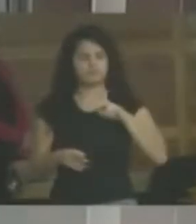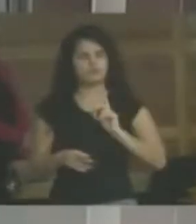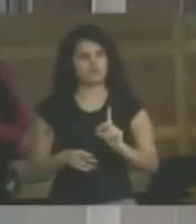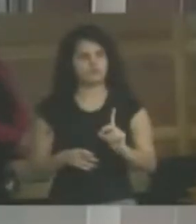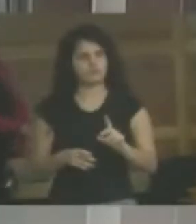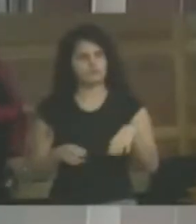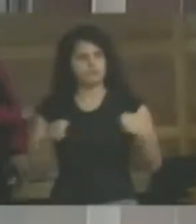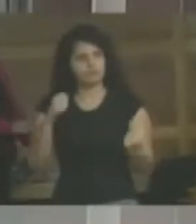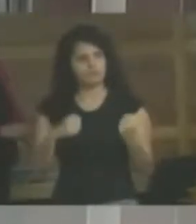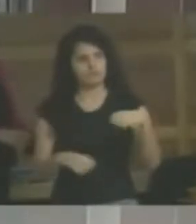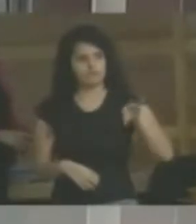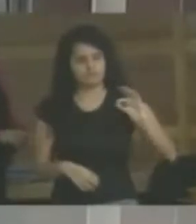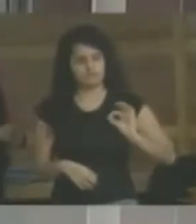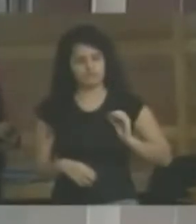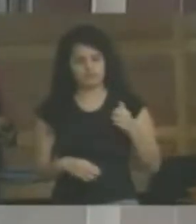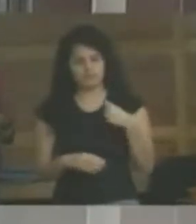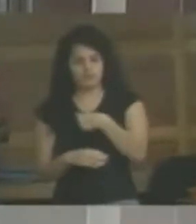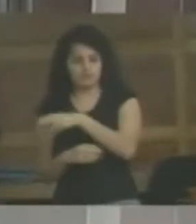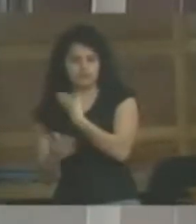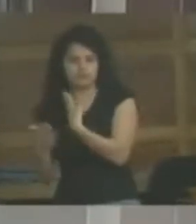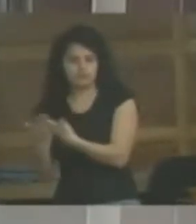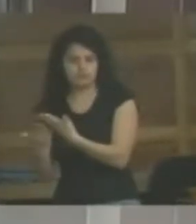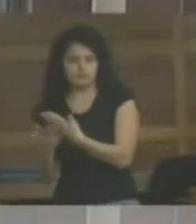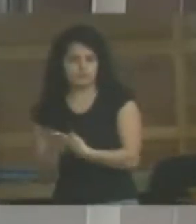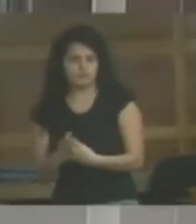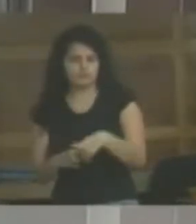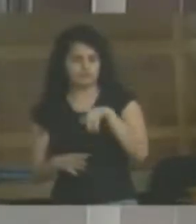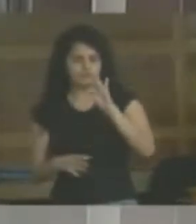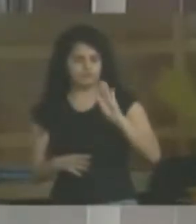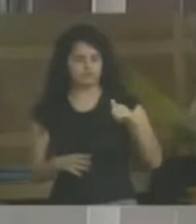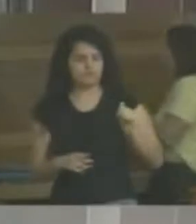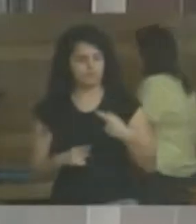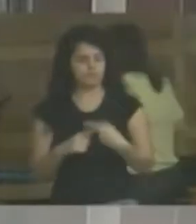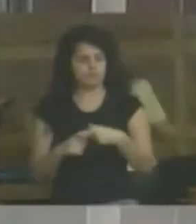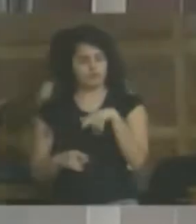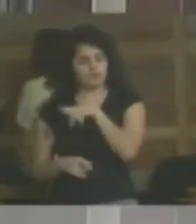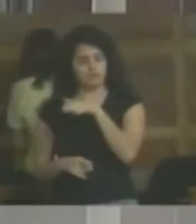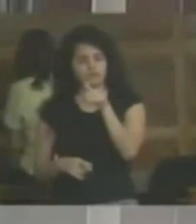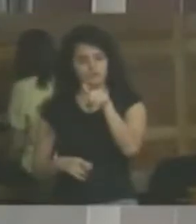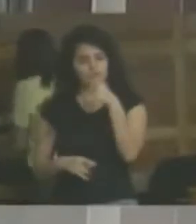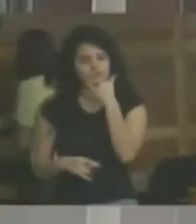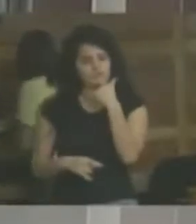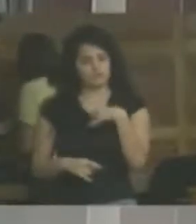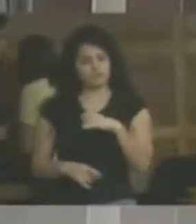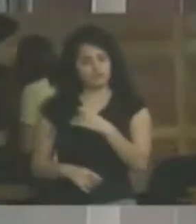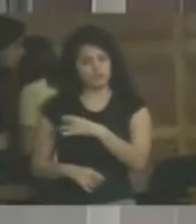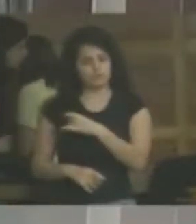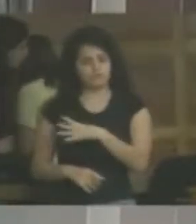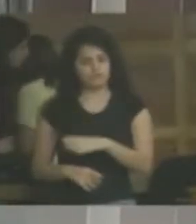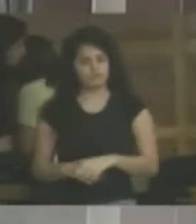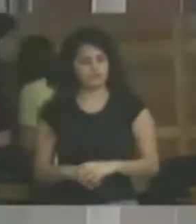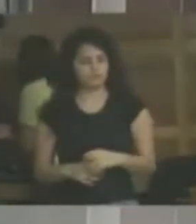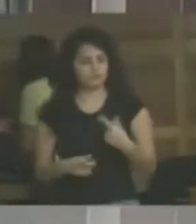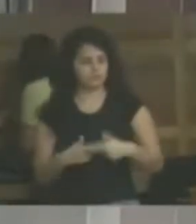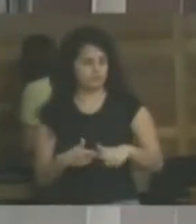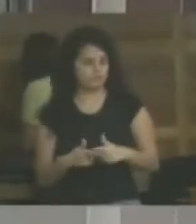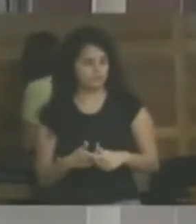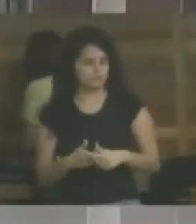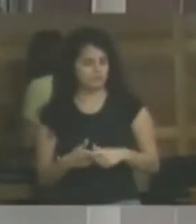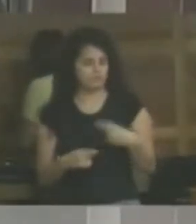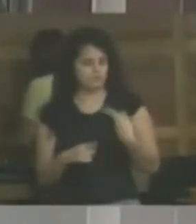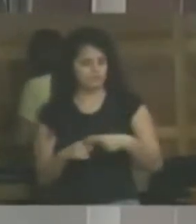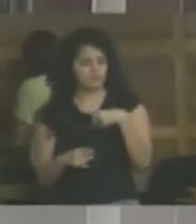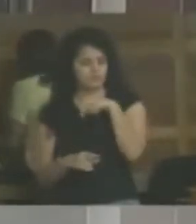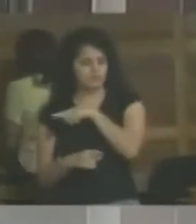dos colégios, principalmente lá na Áurea Pires, porque lá, infelizmente, está sofrendo com vandalismo, porque lá, aquele